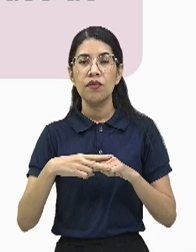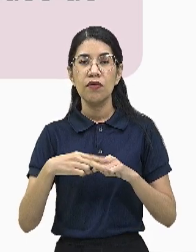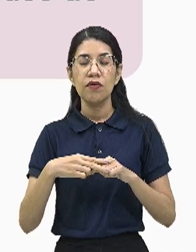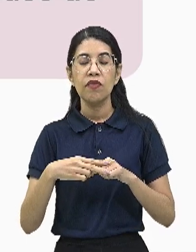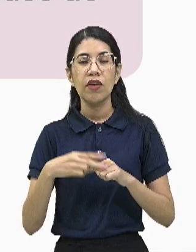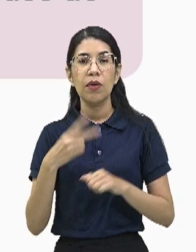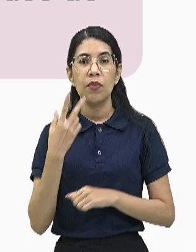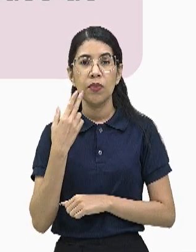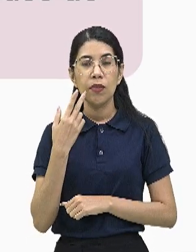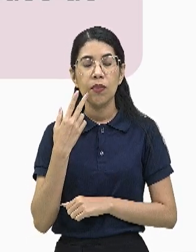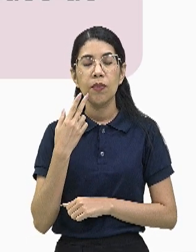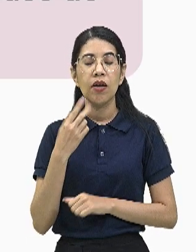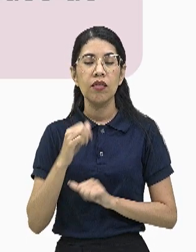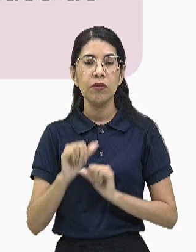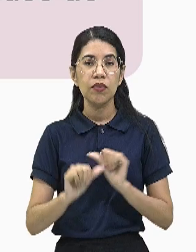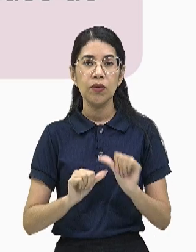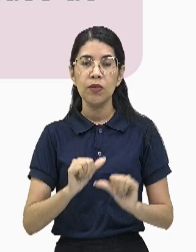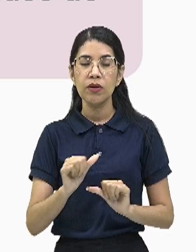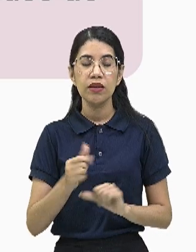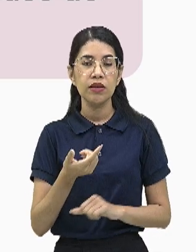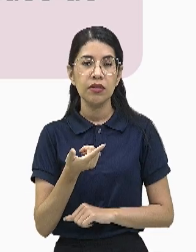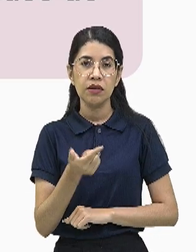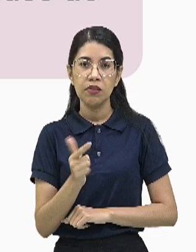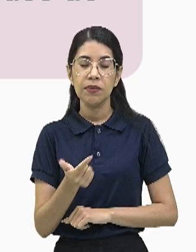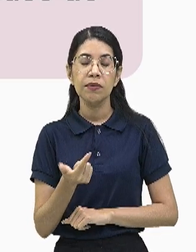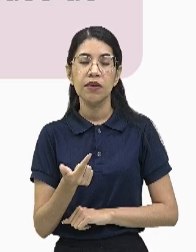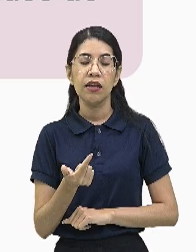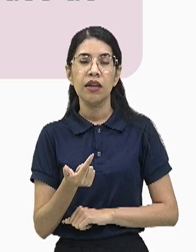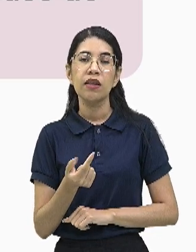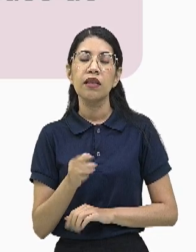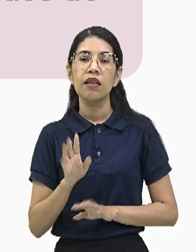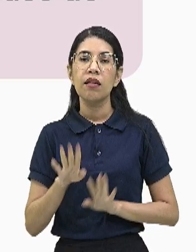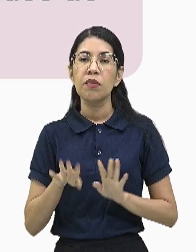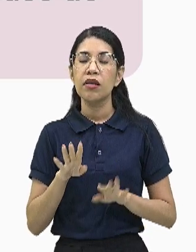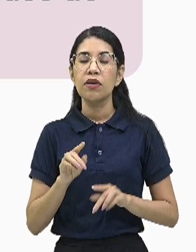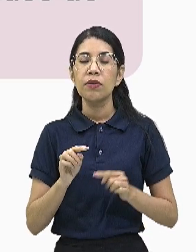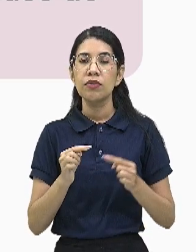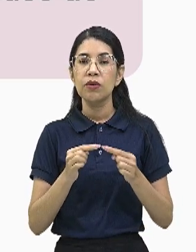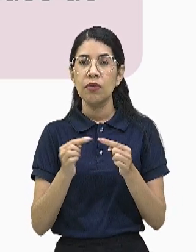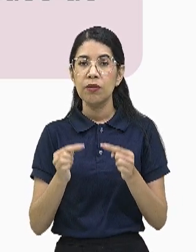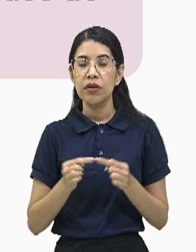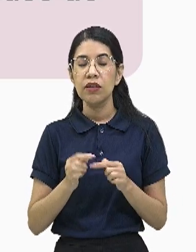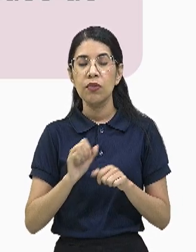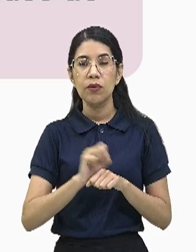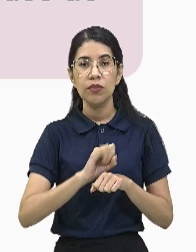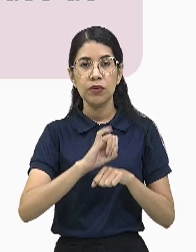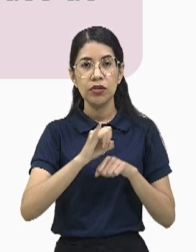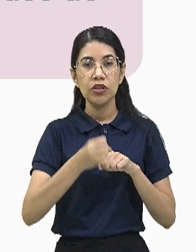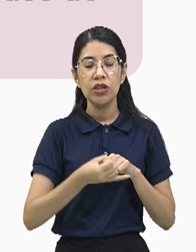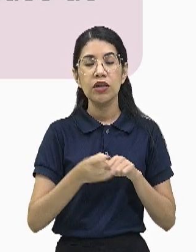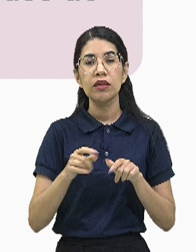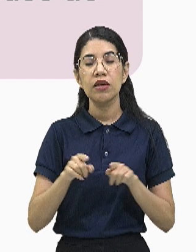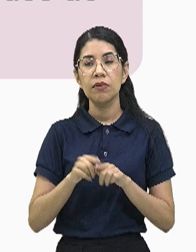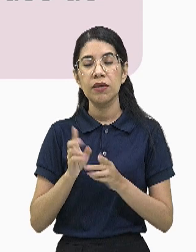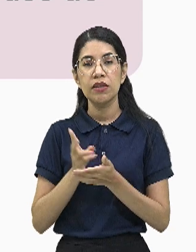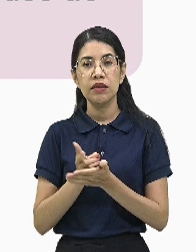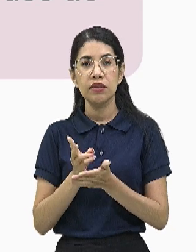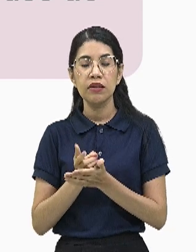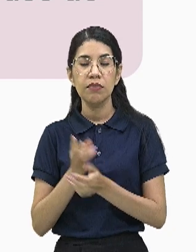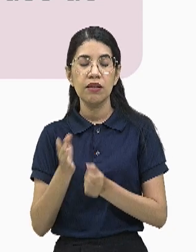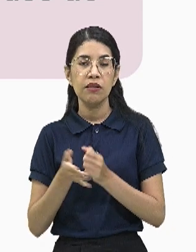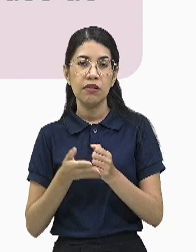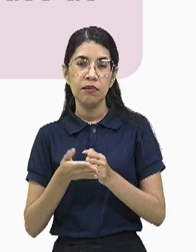não mudam de forma de acordo com o sujeito e sempre são seguidos pela forma base do